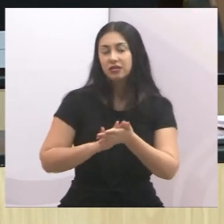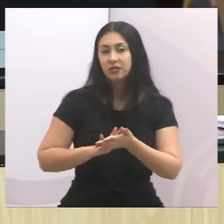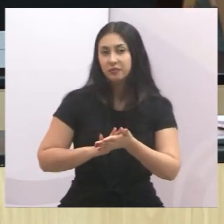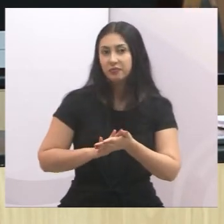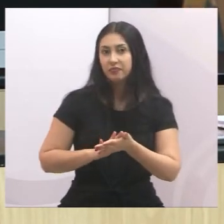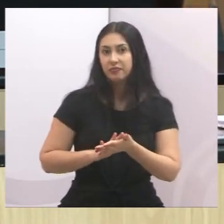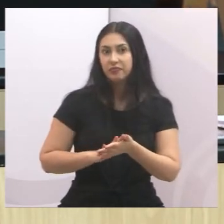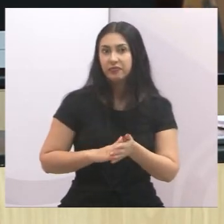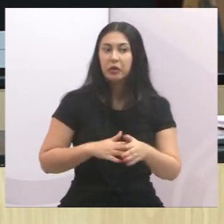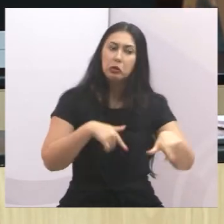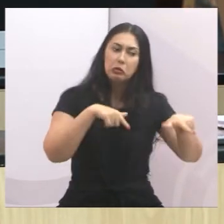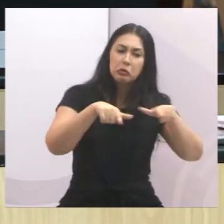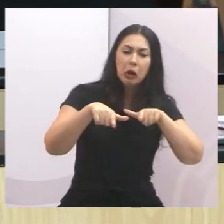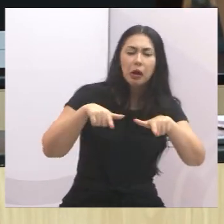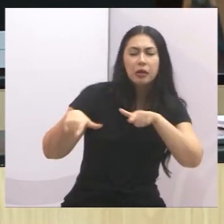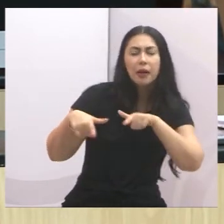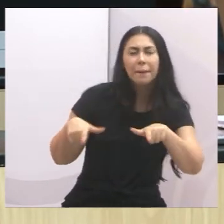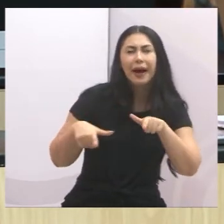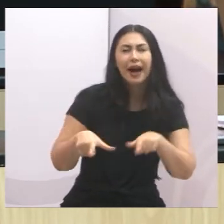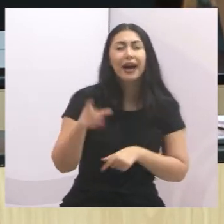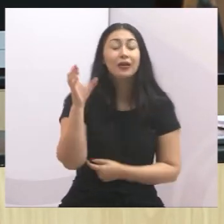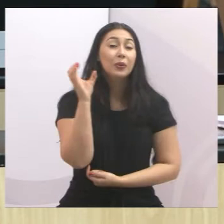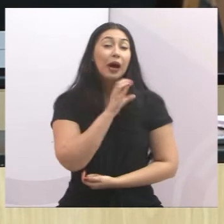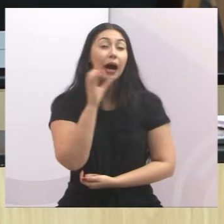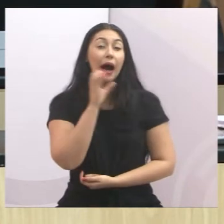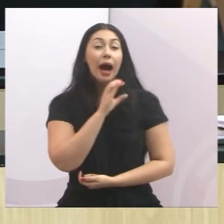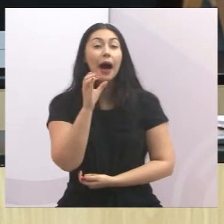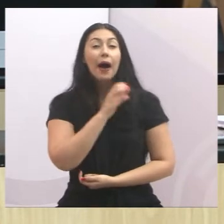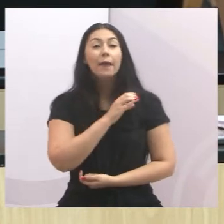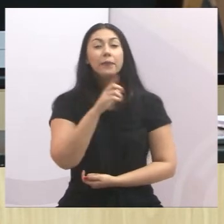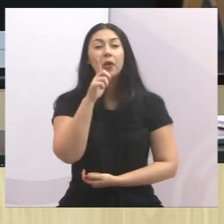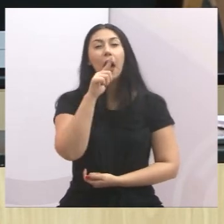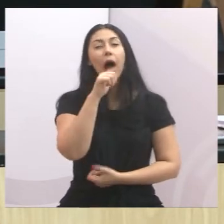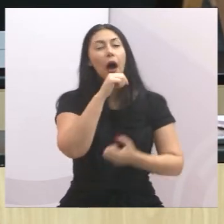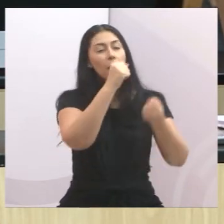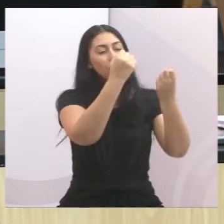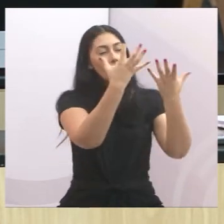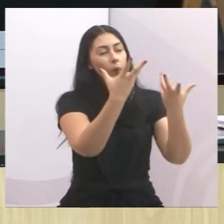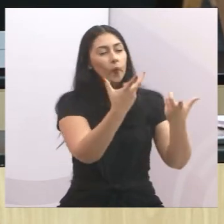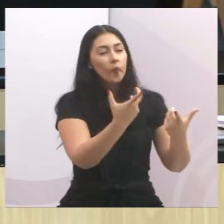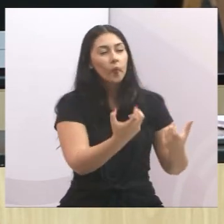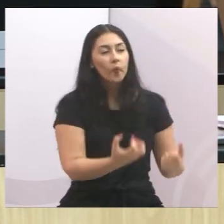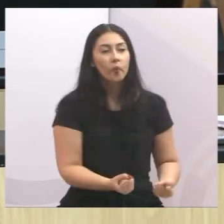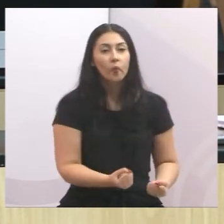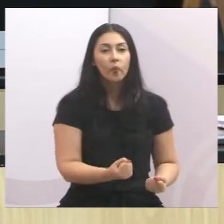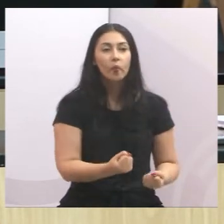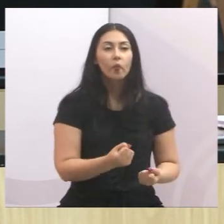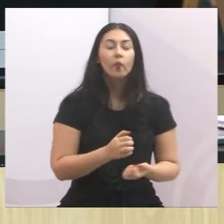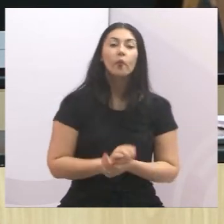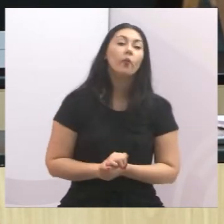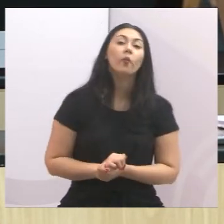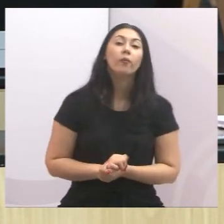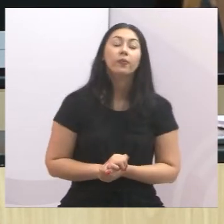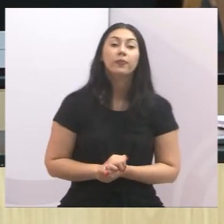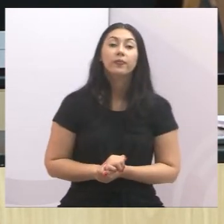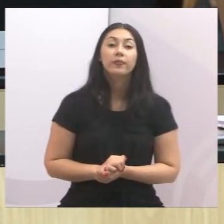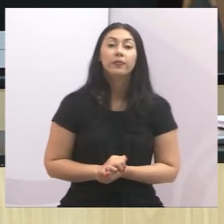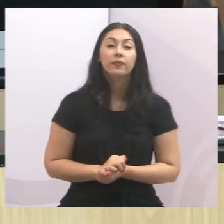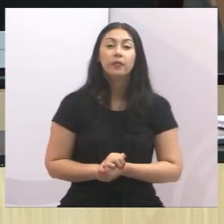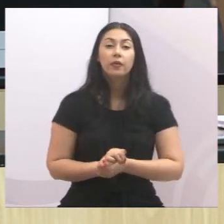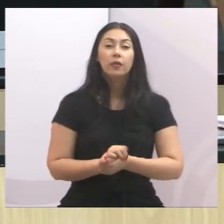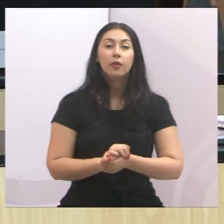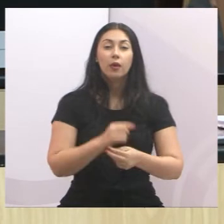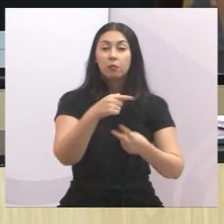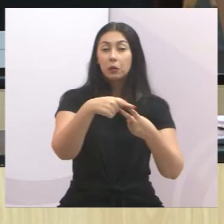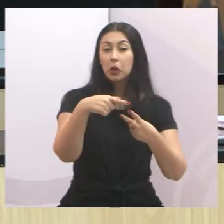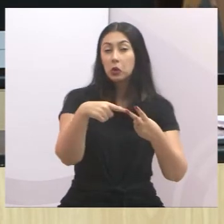serviços complementares para a fluidez da água fluvial nas ruas e Avenida Pascoal de Oliveira Dias e Avenida Mauri